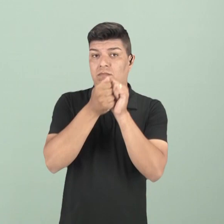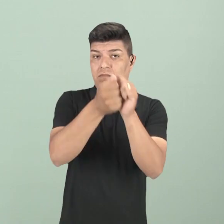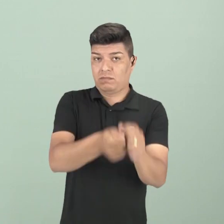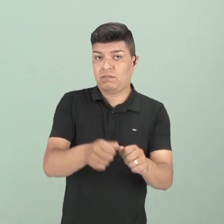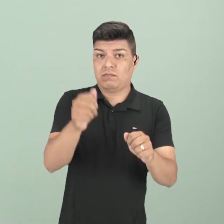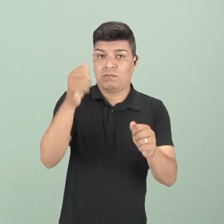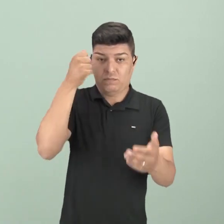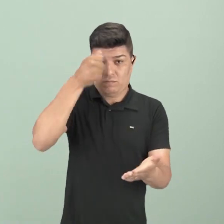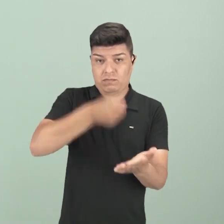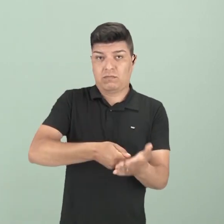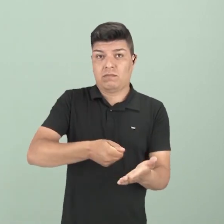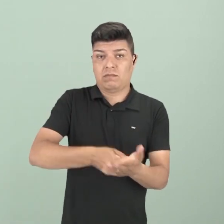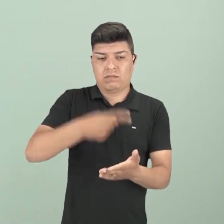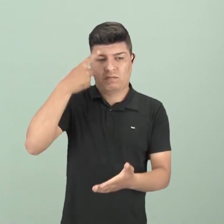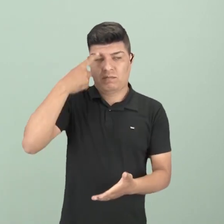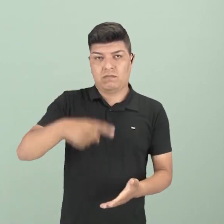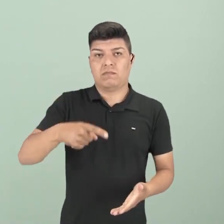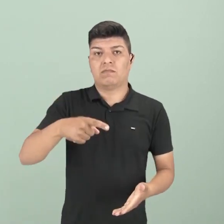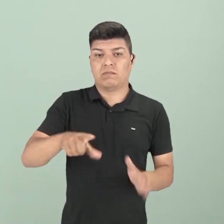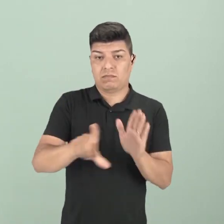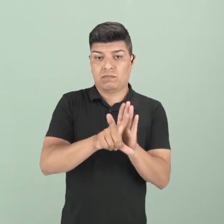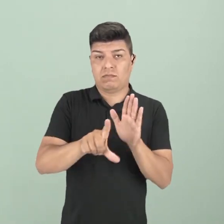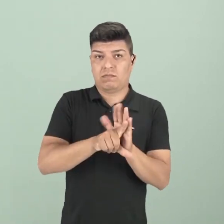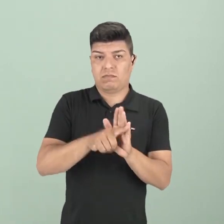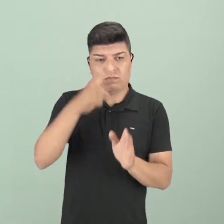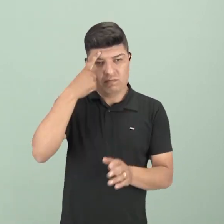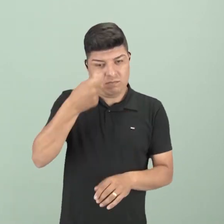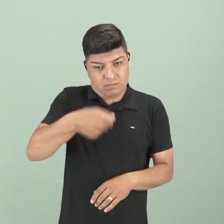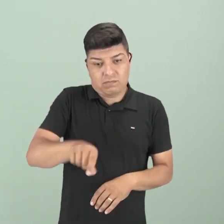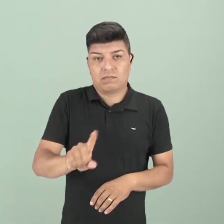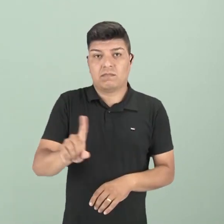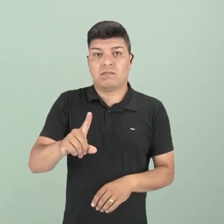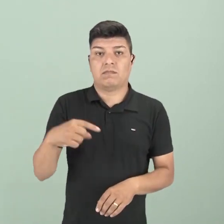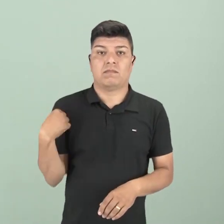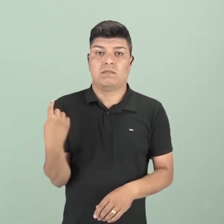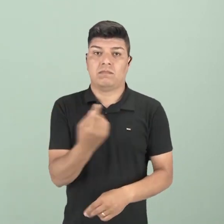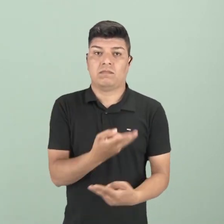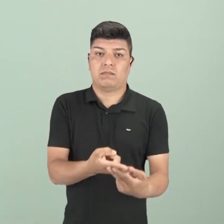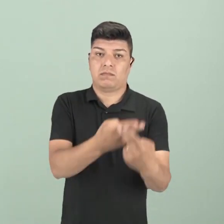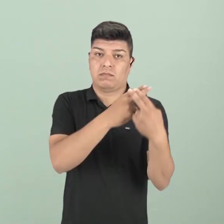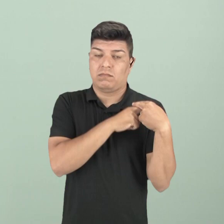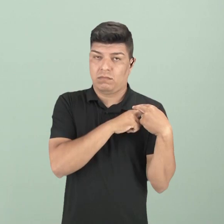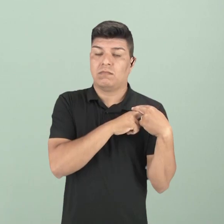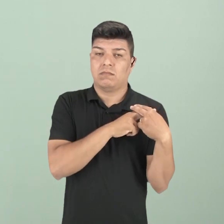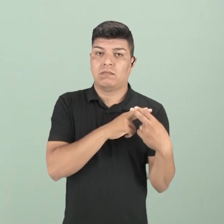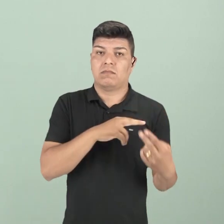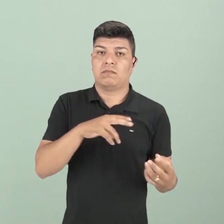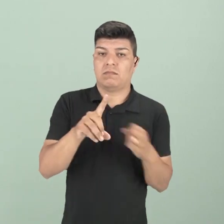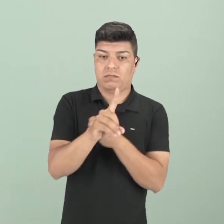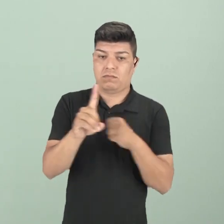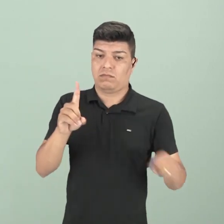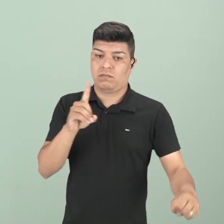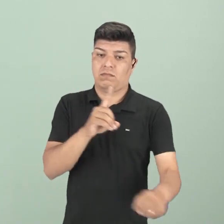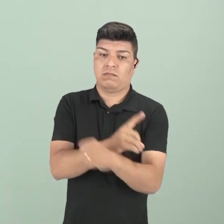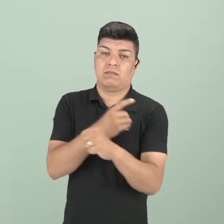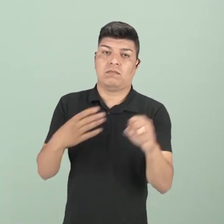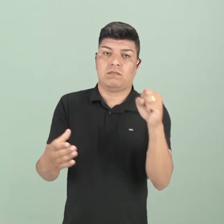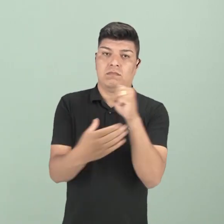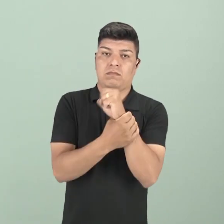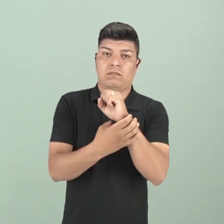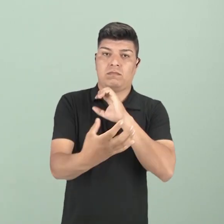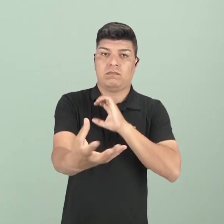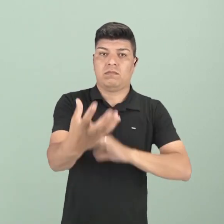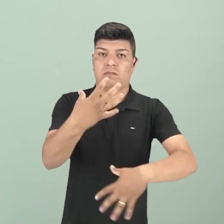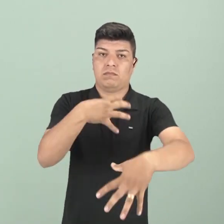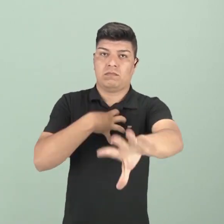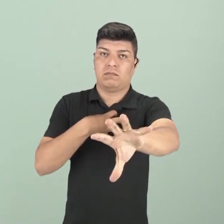essa máscara. E a lei nem precisa, gente, nos obrigar. Temos responsabilidade, né, com o corpo social de nos proteger e proteger